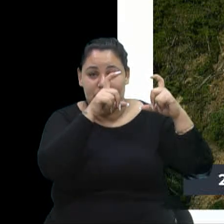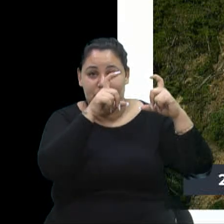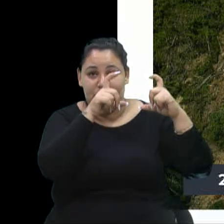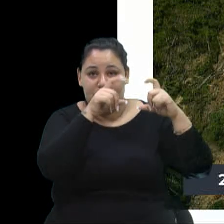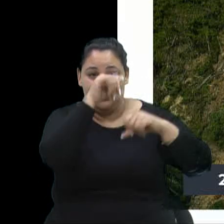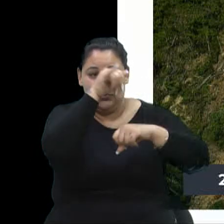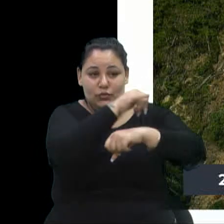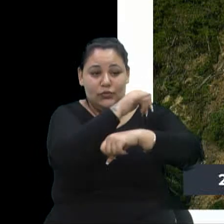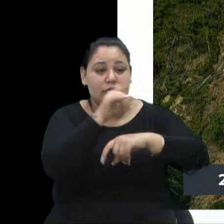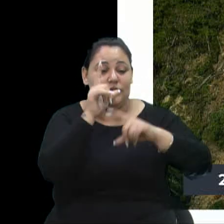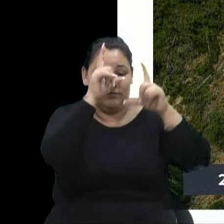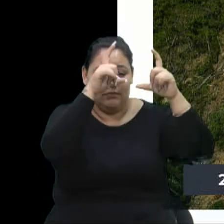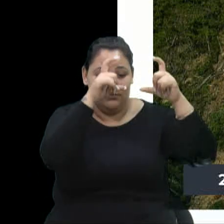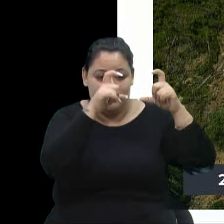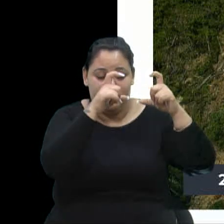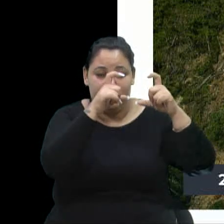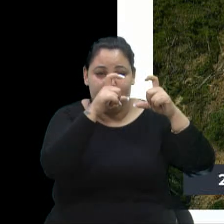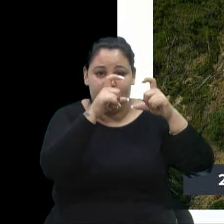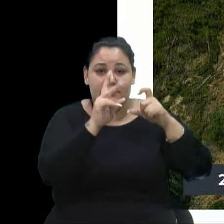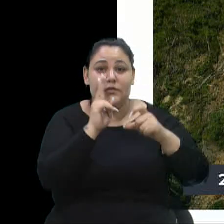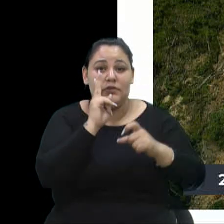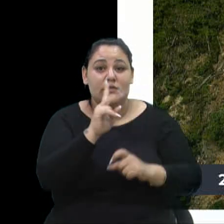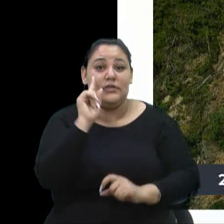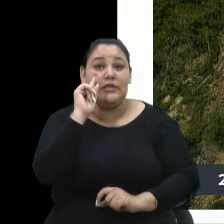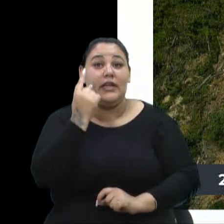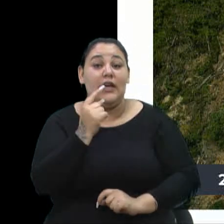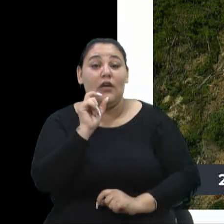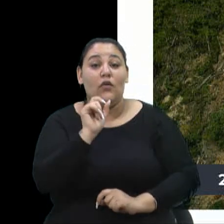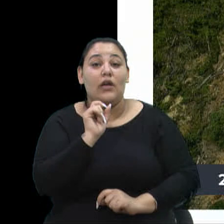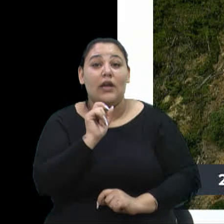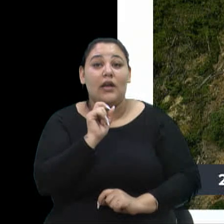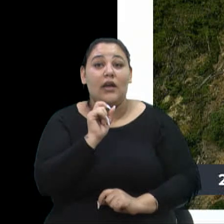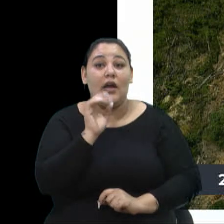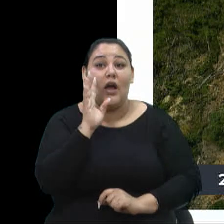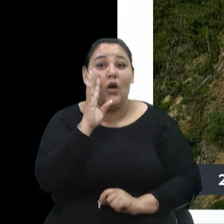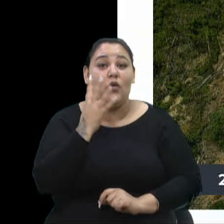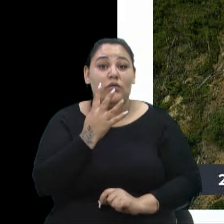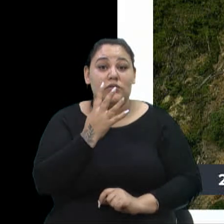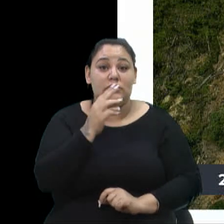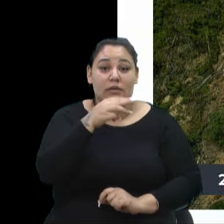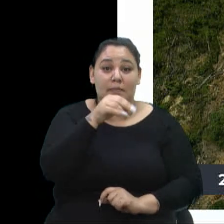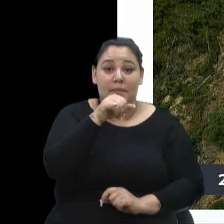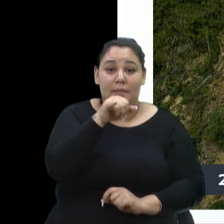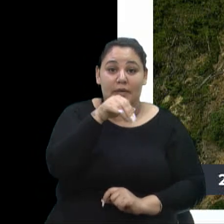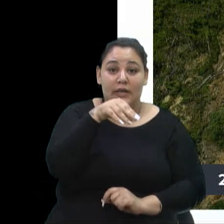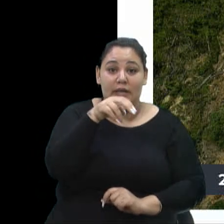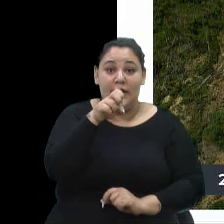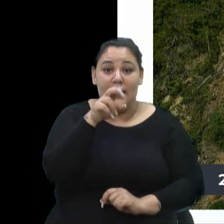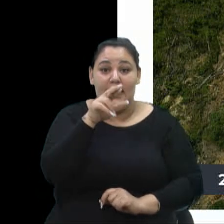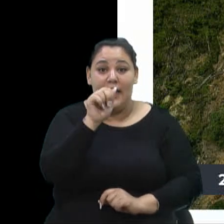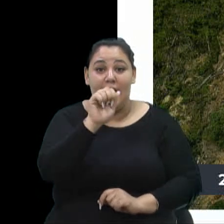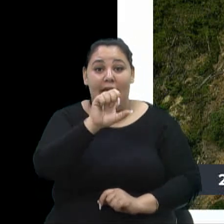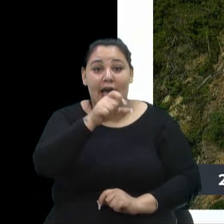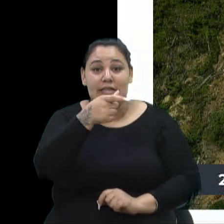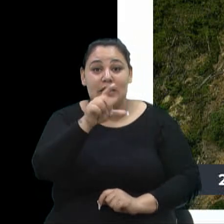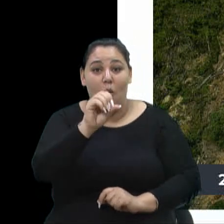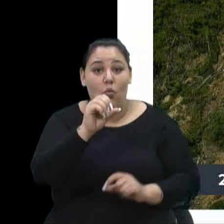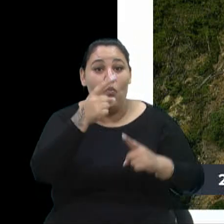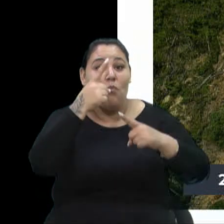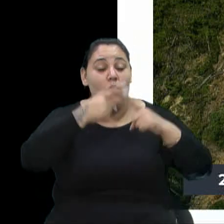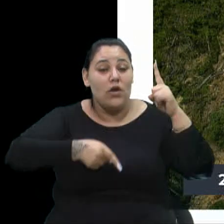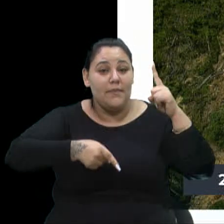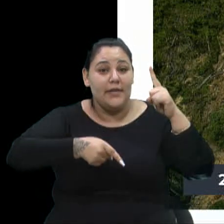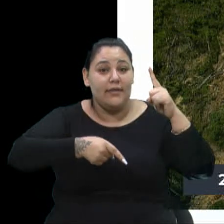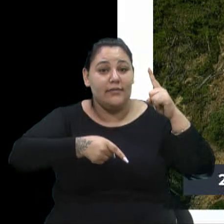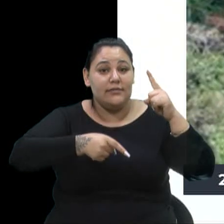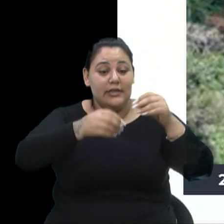ideia do que está sendo a mineração ilegal em terras indígenas. É apenas uma imagem, né? Existem